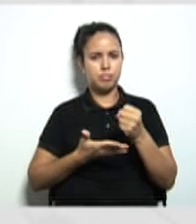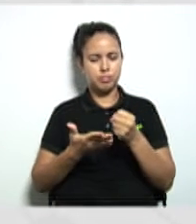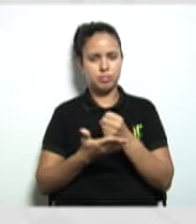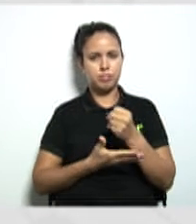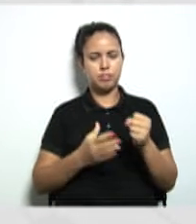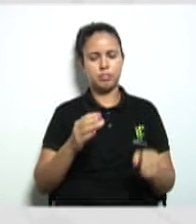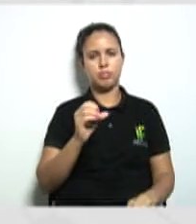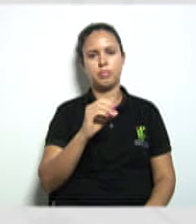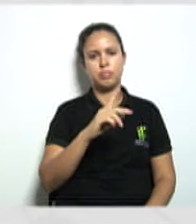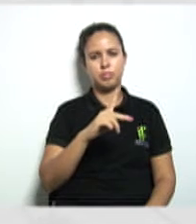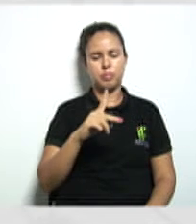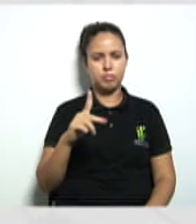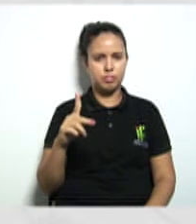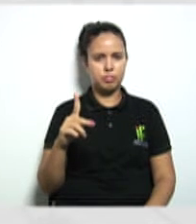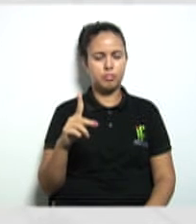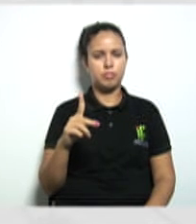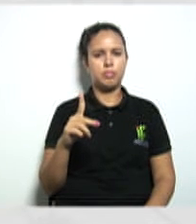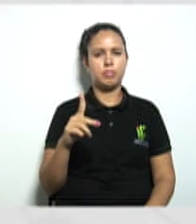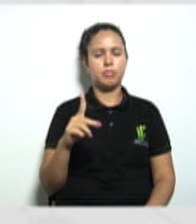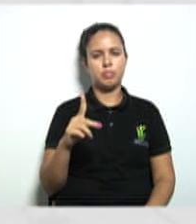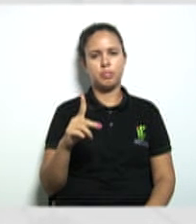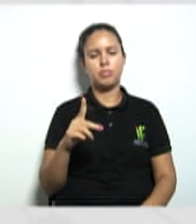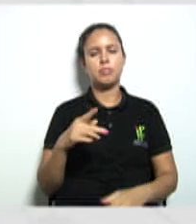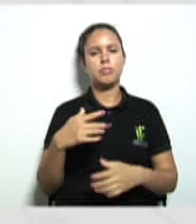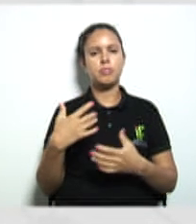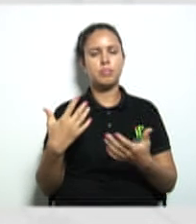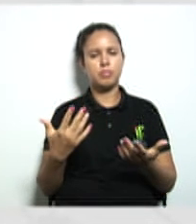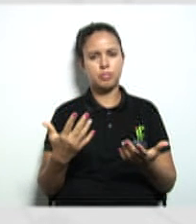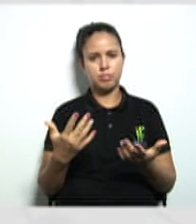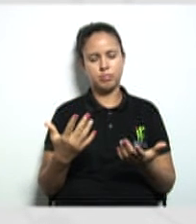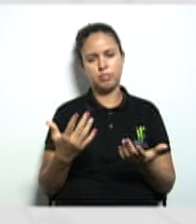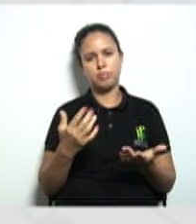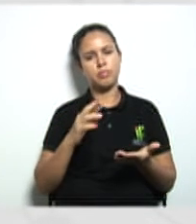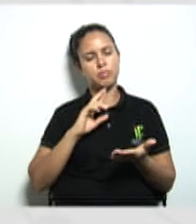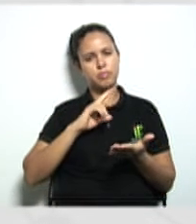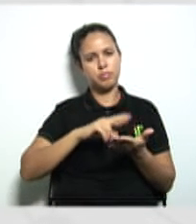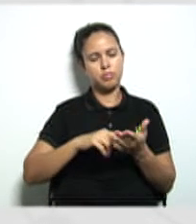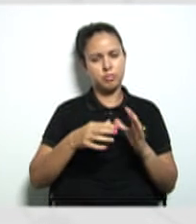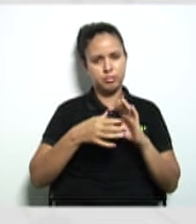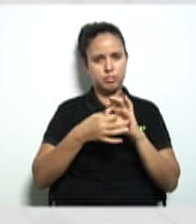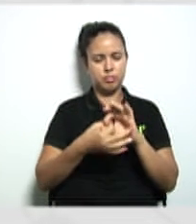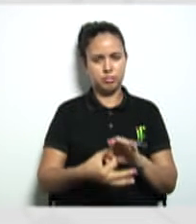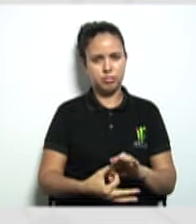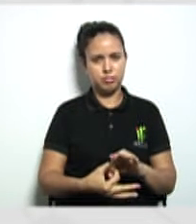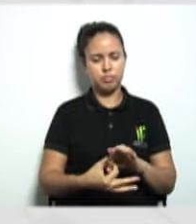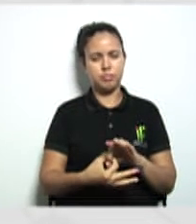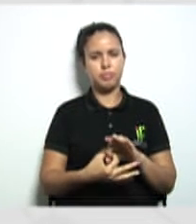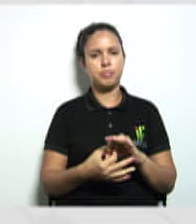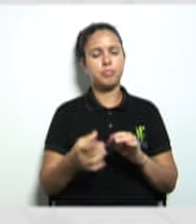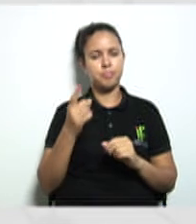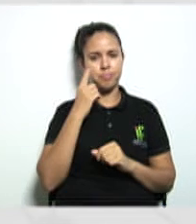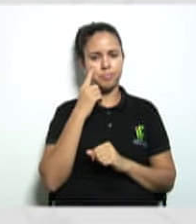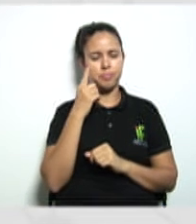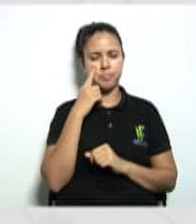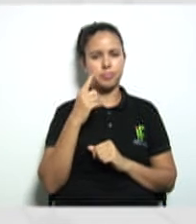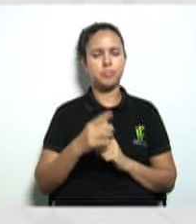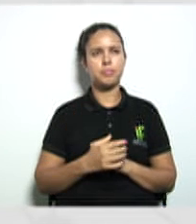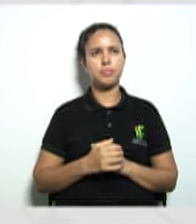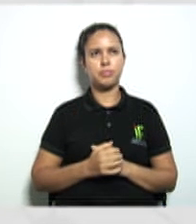trecho que eu acabei de dizer, a qual princípio ele se refere? Vamos para a resposta.